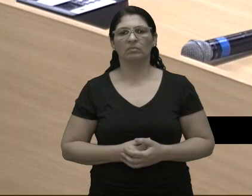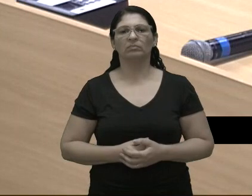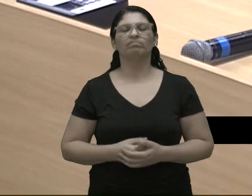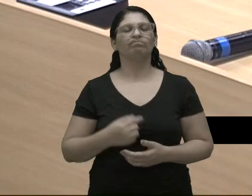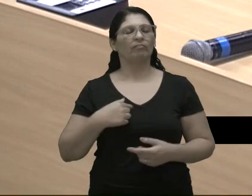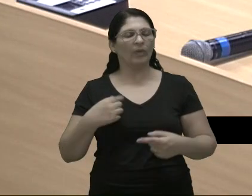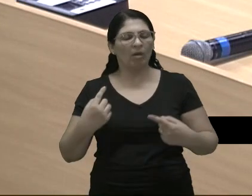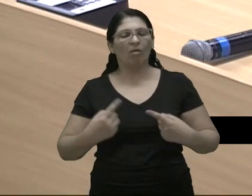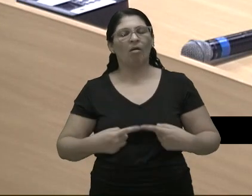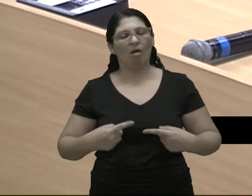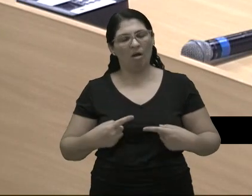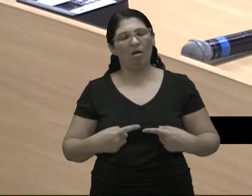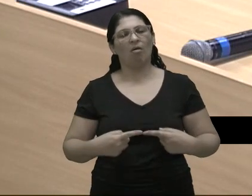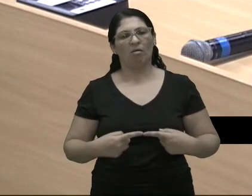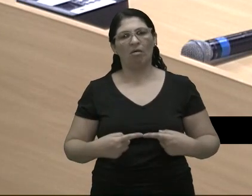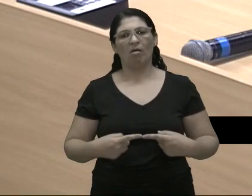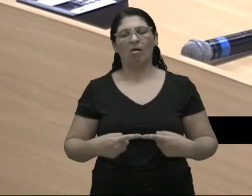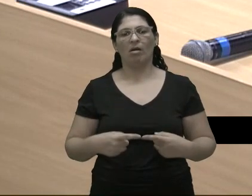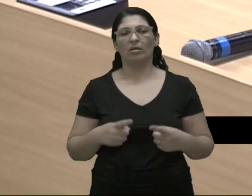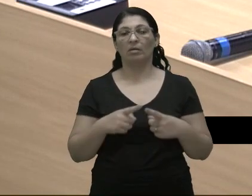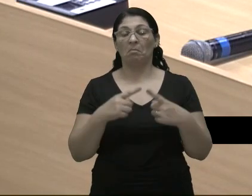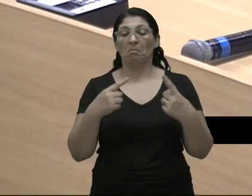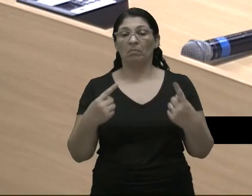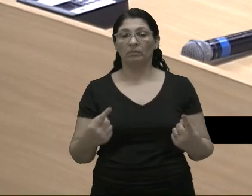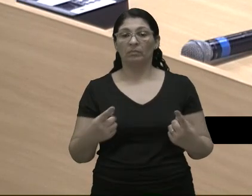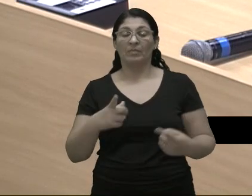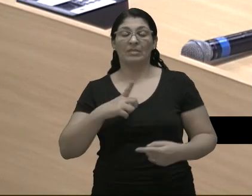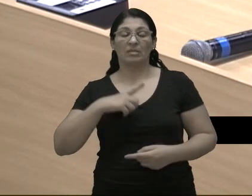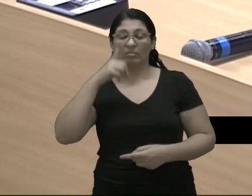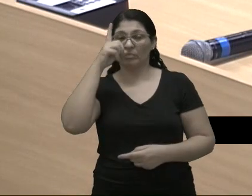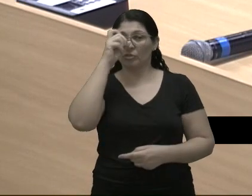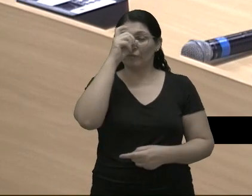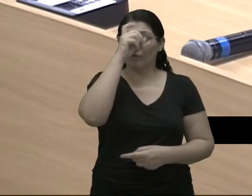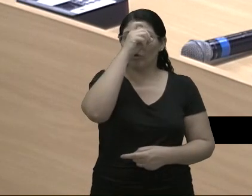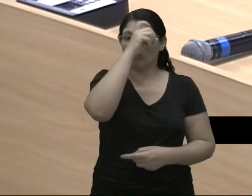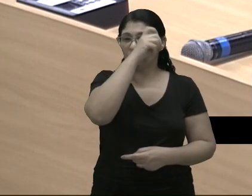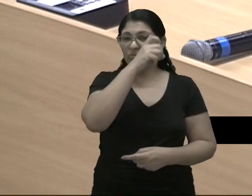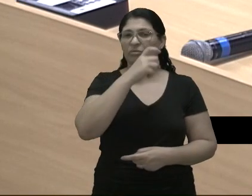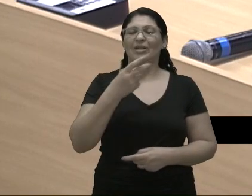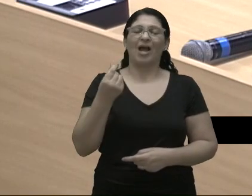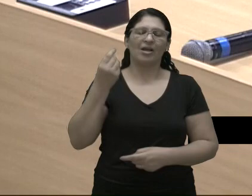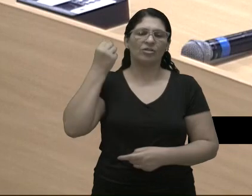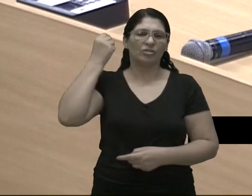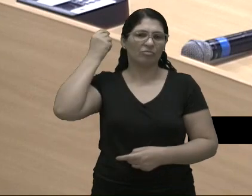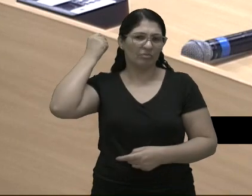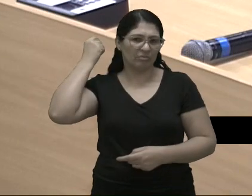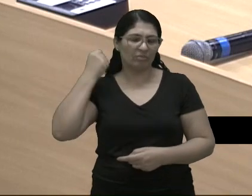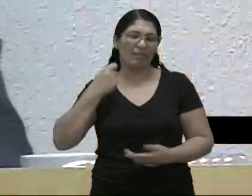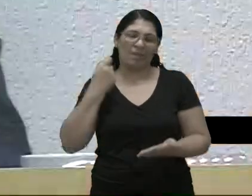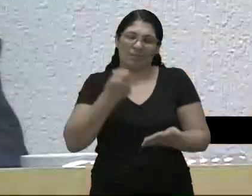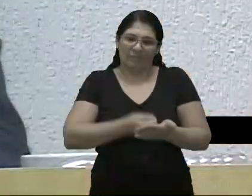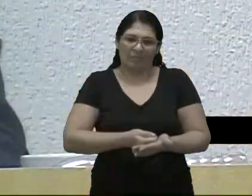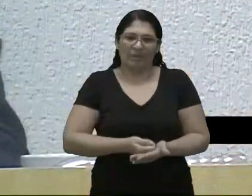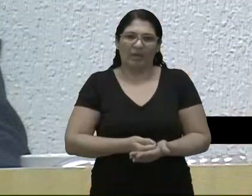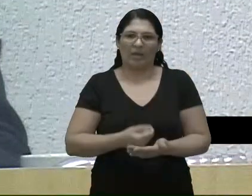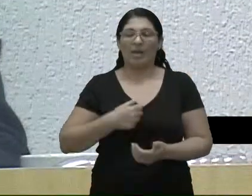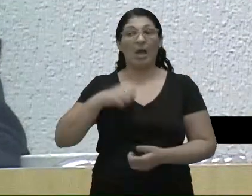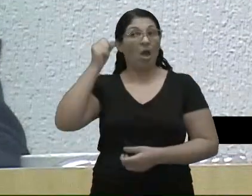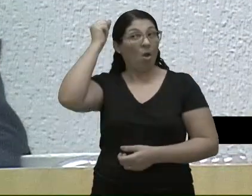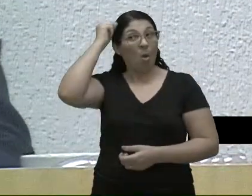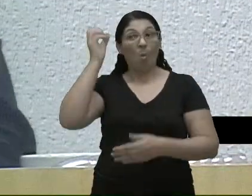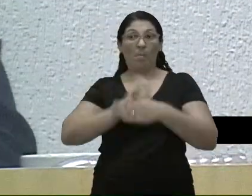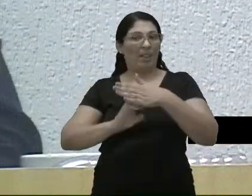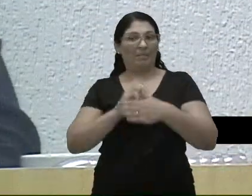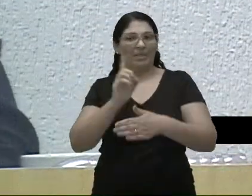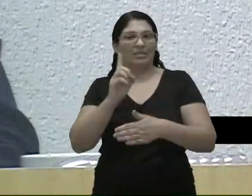vereadora. Também concordo com a senhora, mas a gente está tendo uma dificuldade há algum tempo com relação ao repasse. Eu sei disso, em nenhum momento eu estou culpando a empresa. Isso. Eu